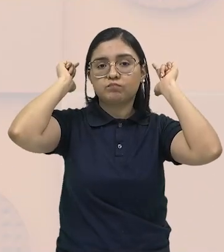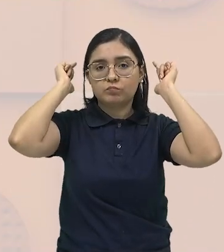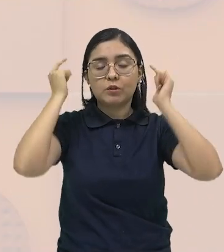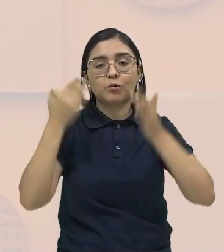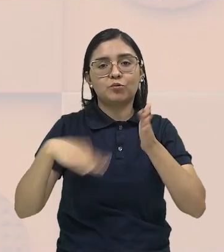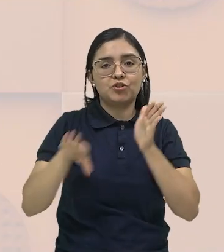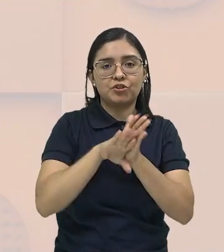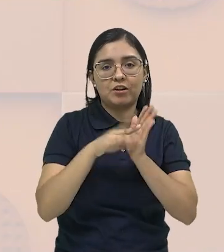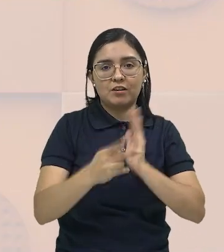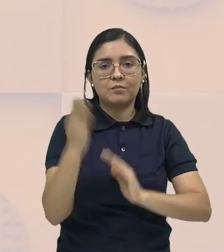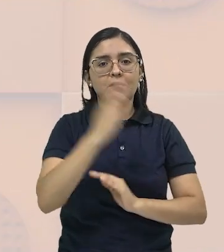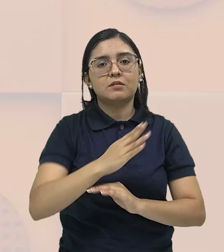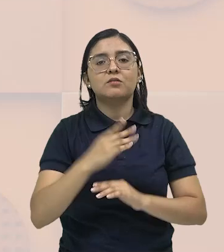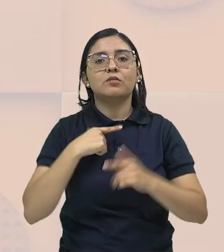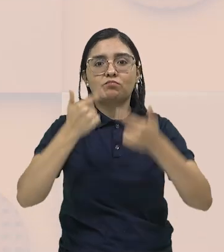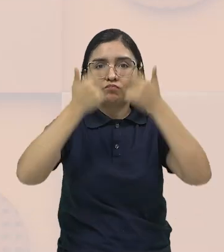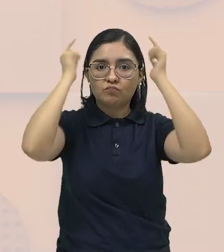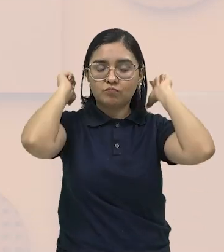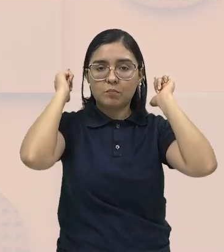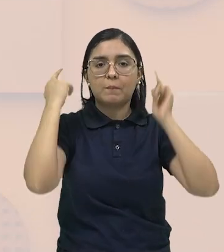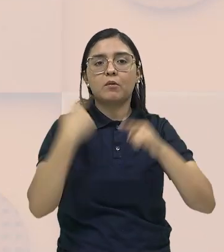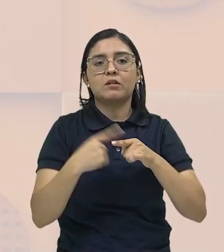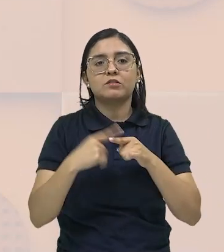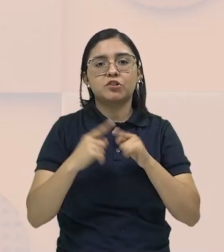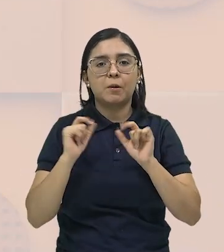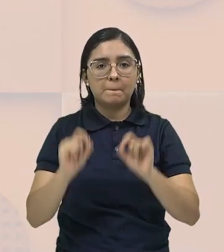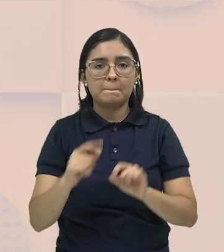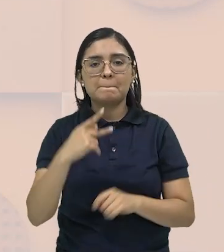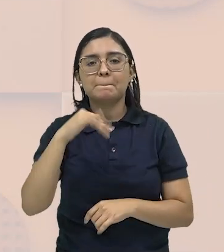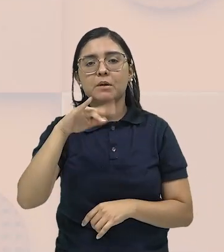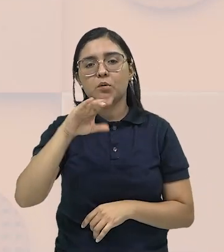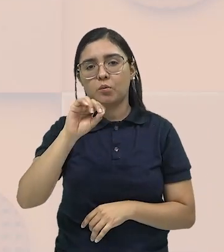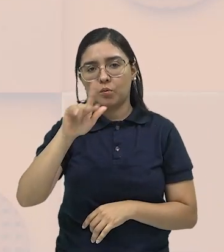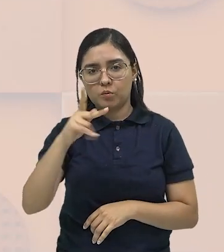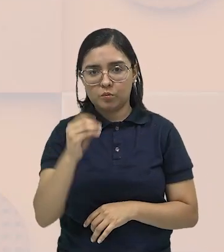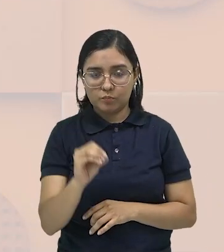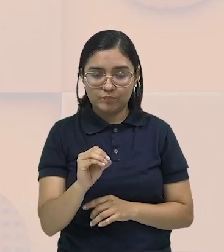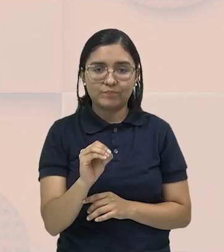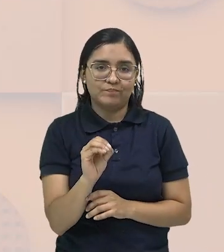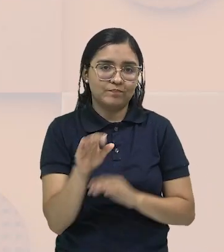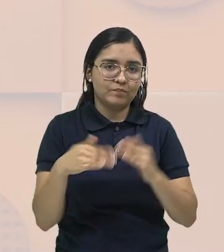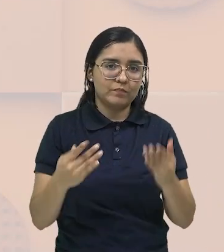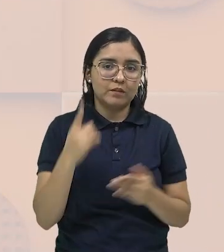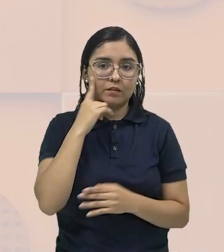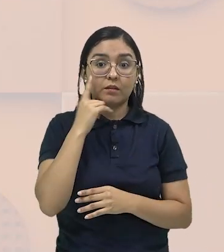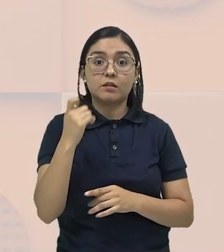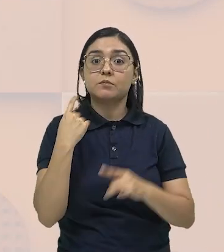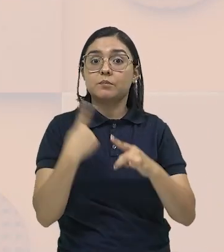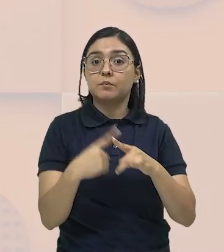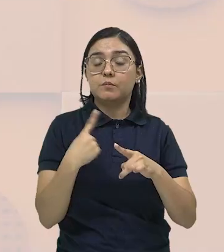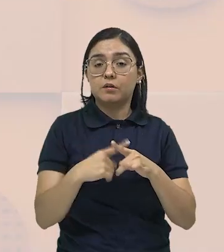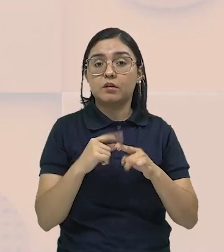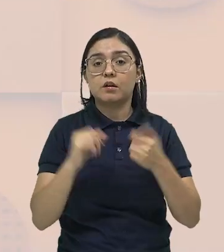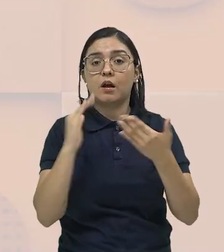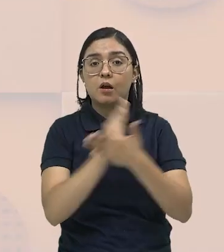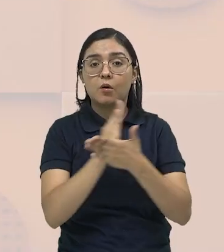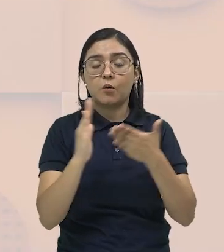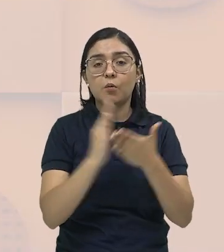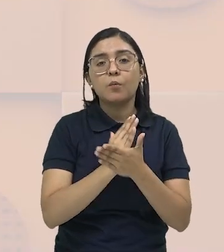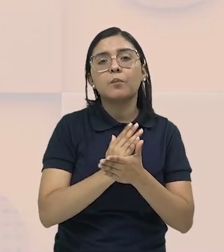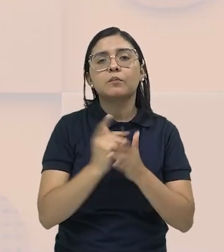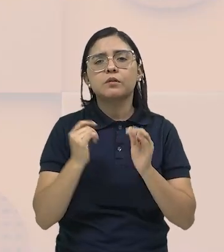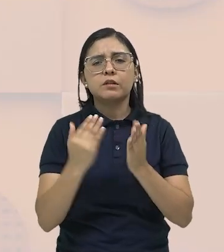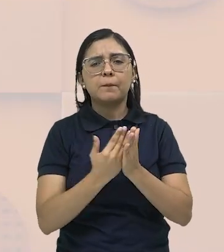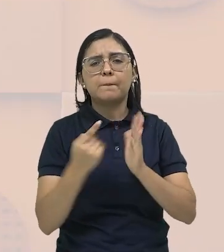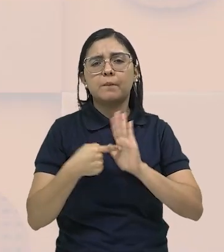cabeças raspadas, justamente para se livrar, né? E aí até uma questão interessante, porque algumas literaturas